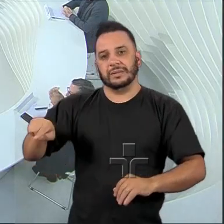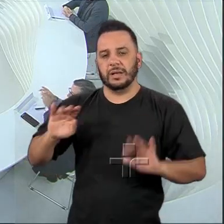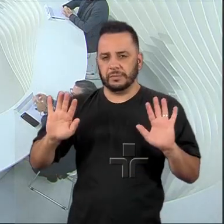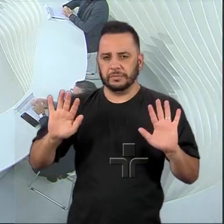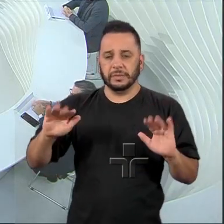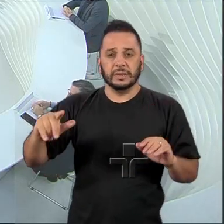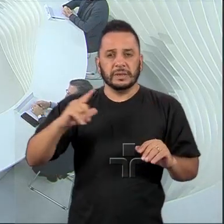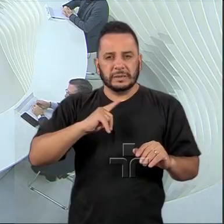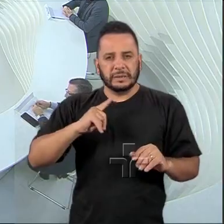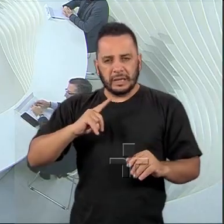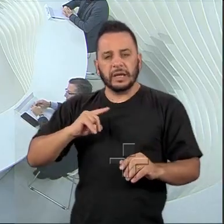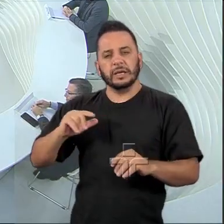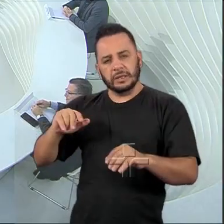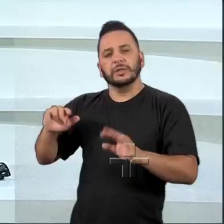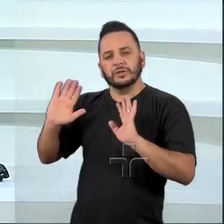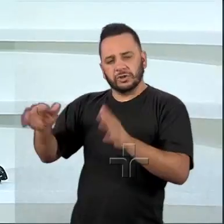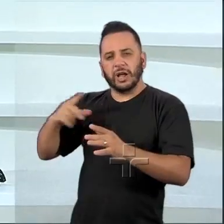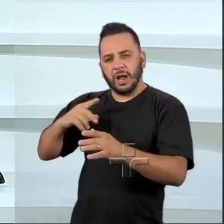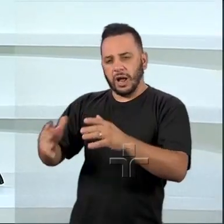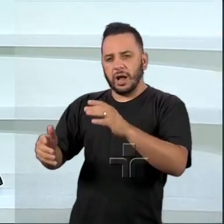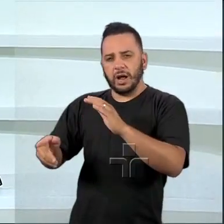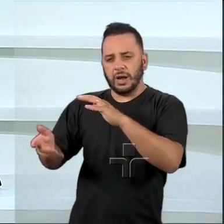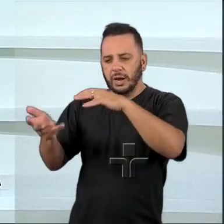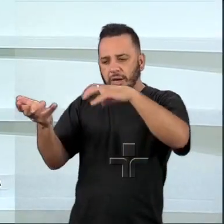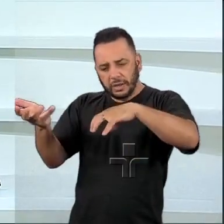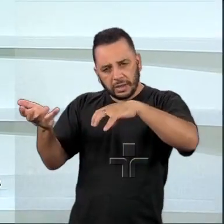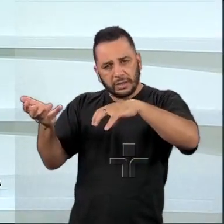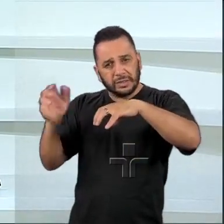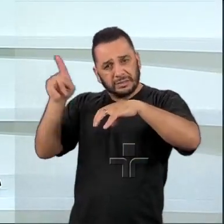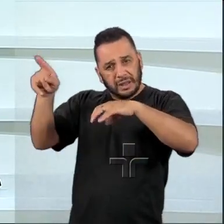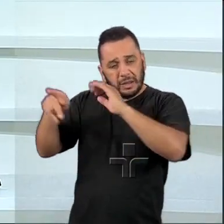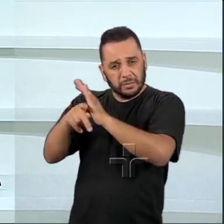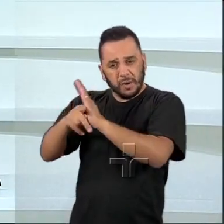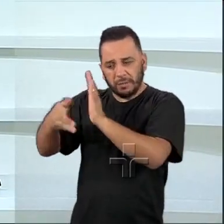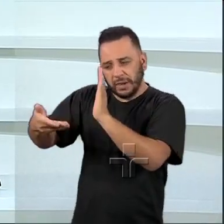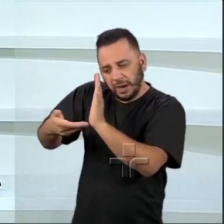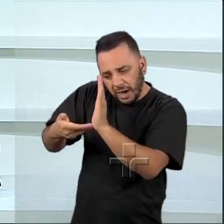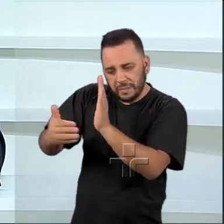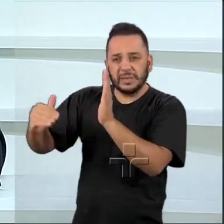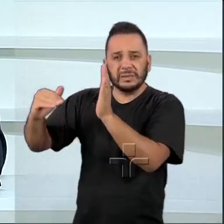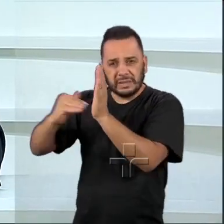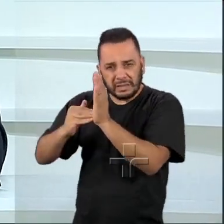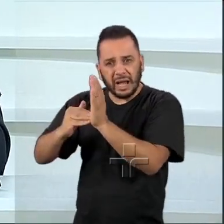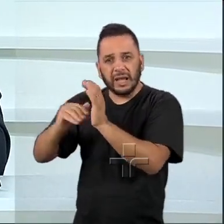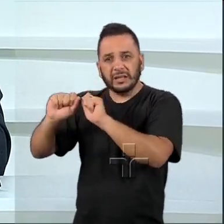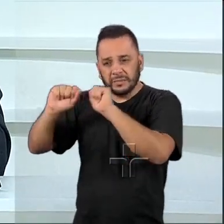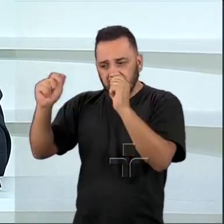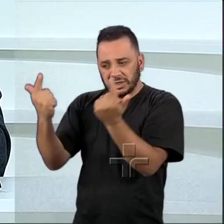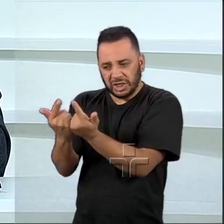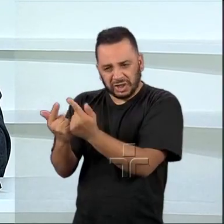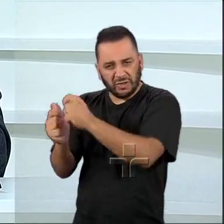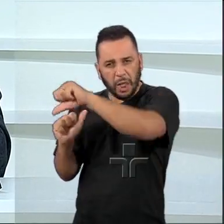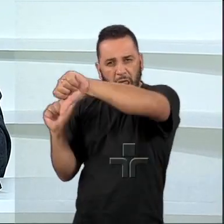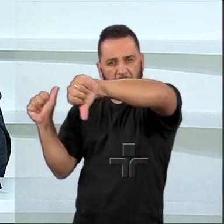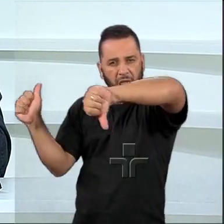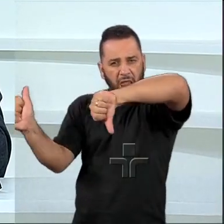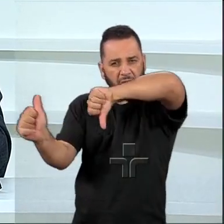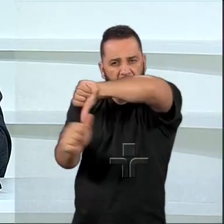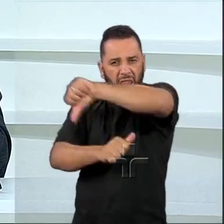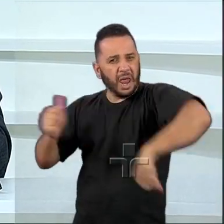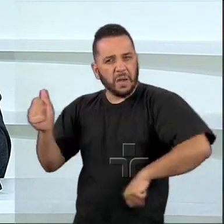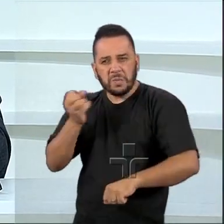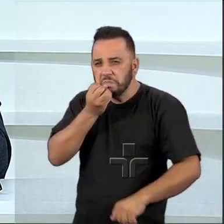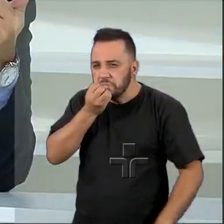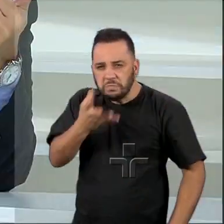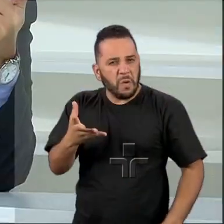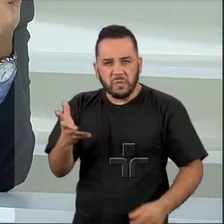seguinte, a renovação foi extraordinária na Câmara e no Senado, e nas assembleias também. Agora, melhorou a representação? Essa que é